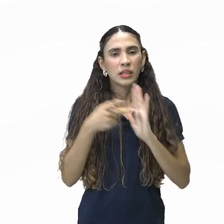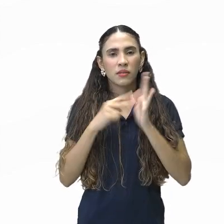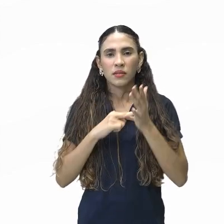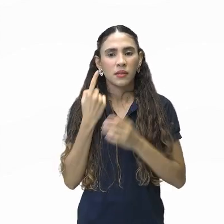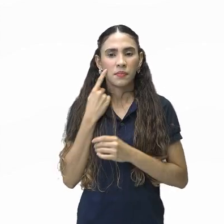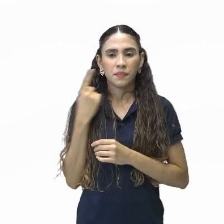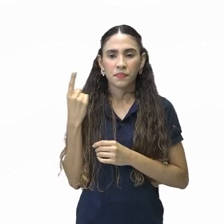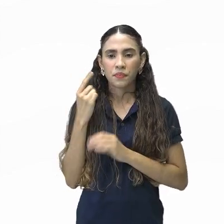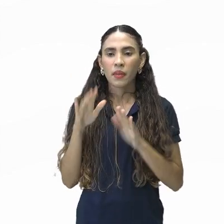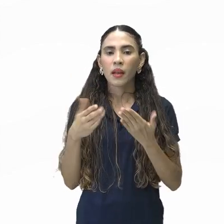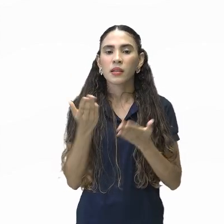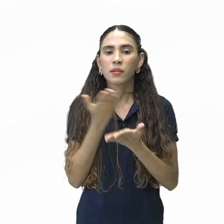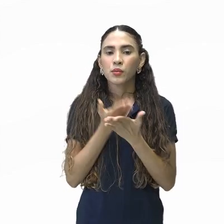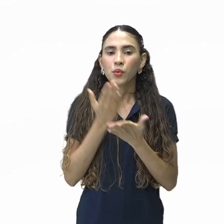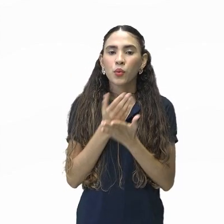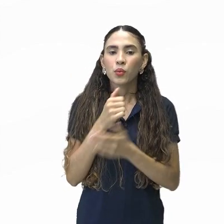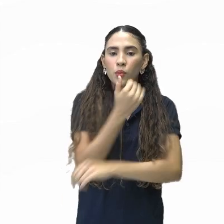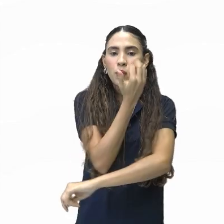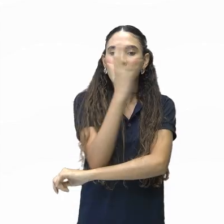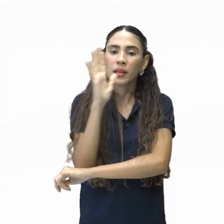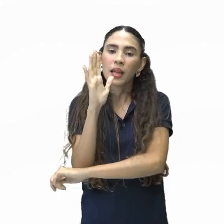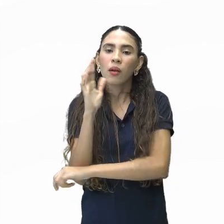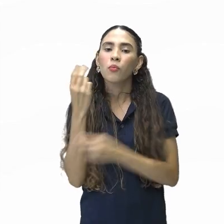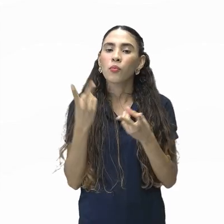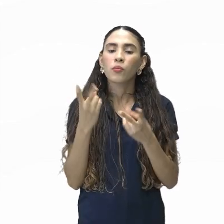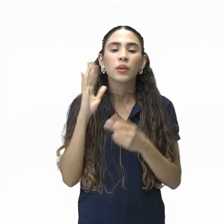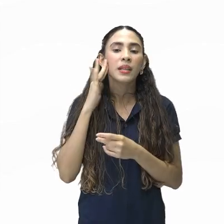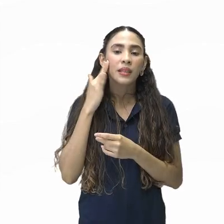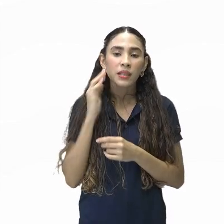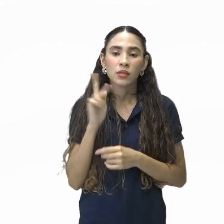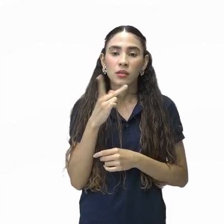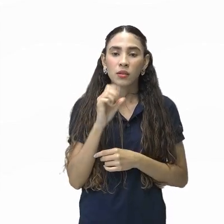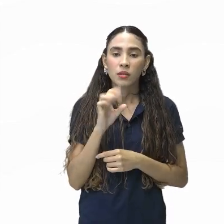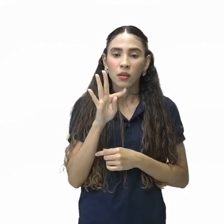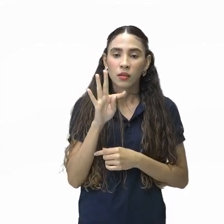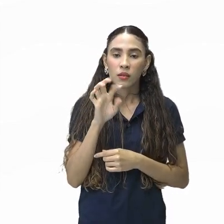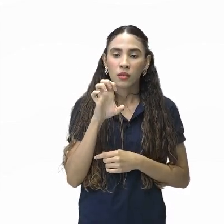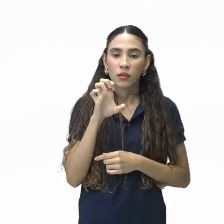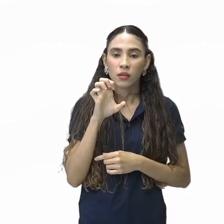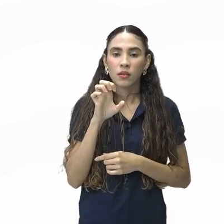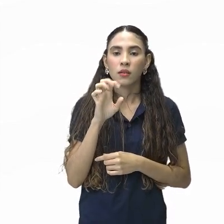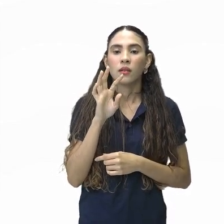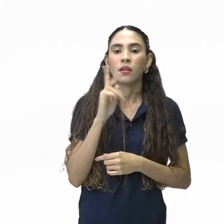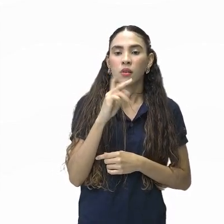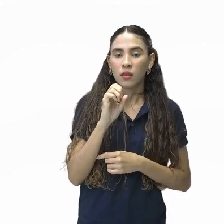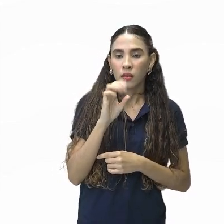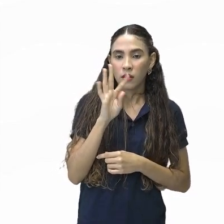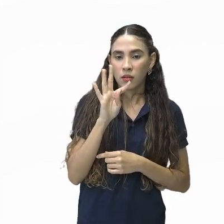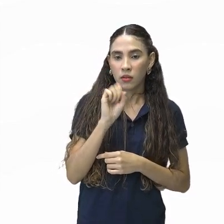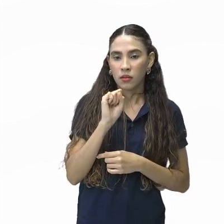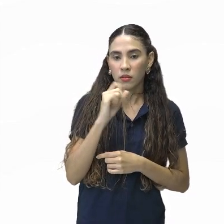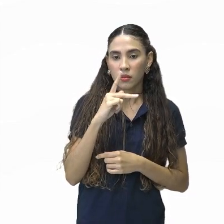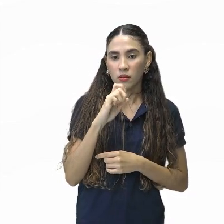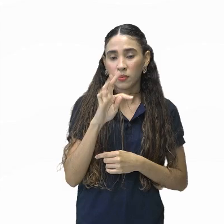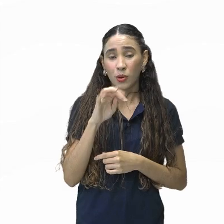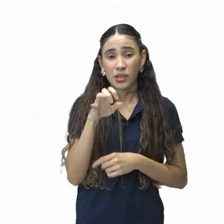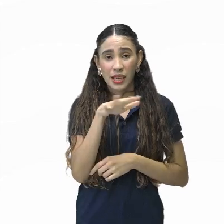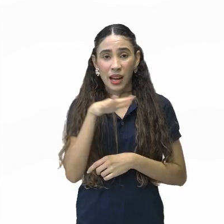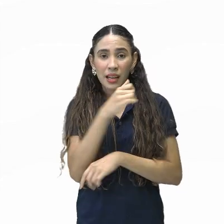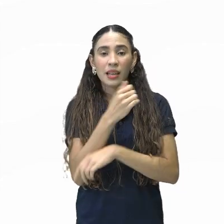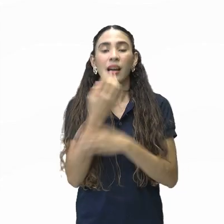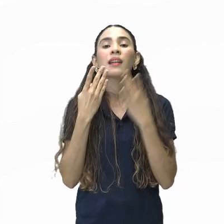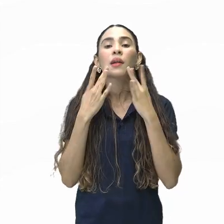biodiversidade. Nos estudos ambientais, entende-se por hotspot toda a área natural cuja preservação